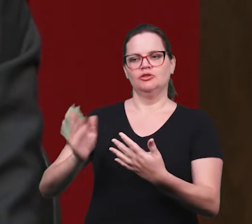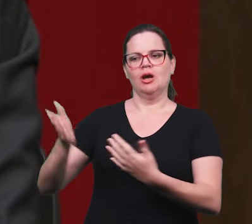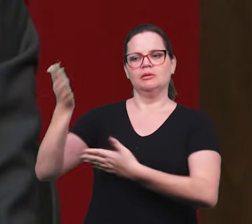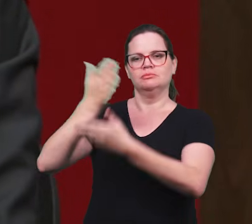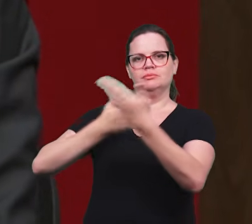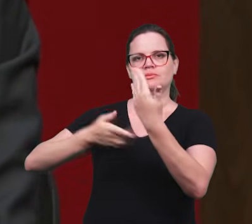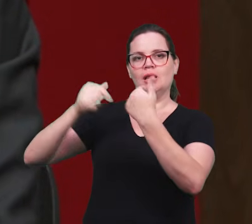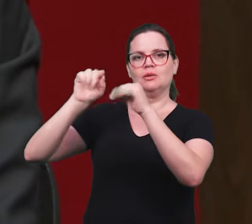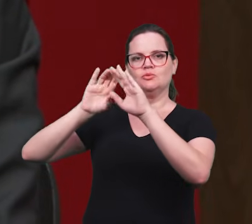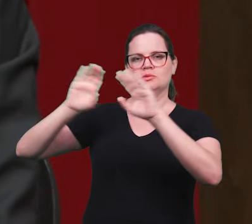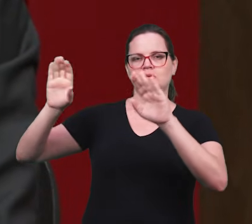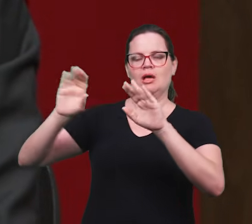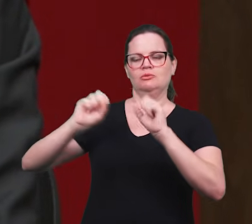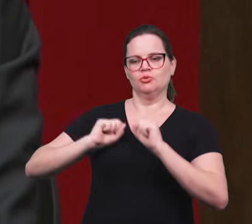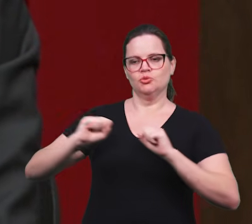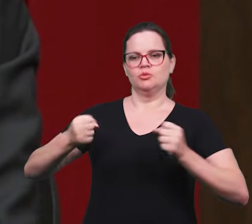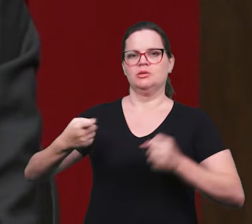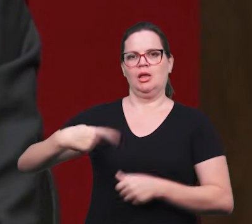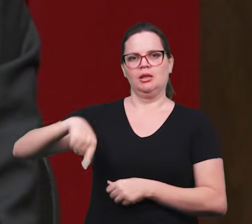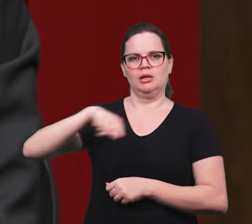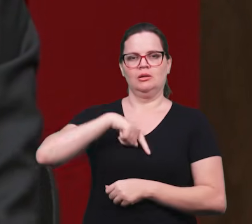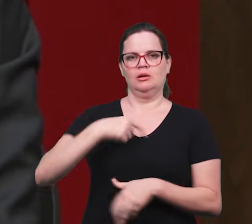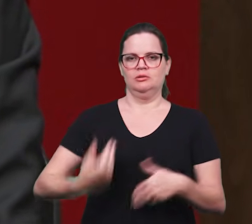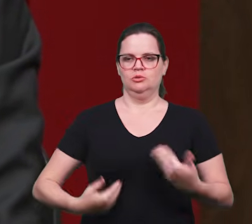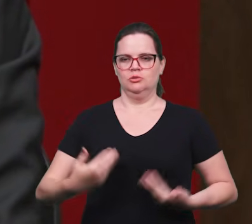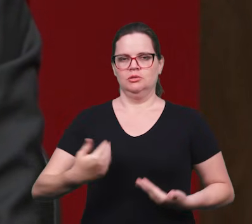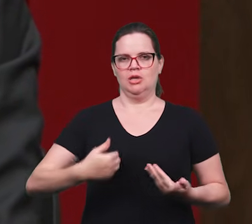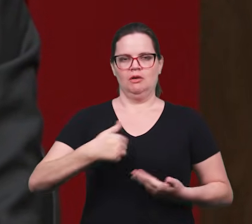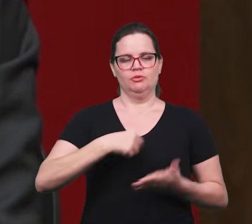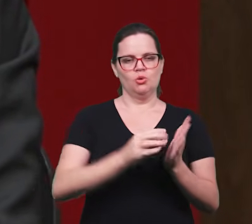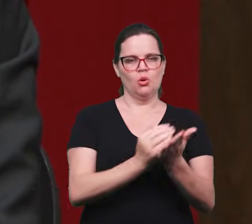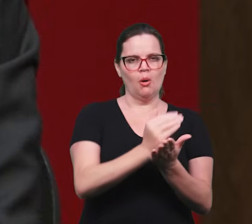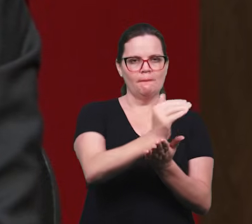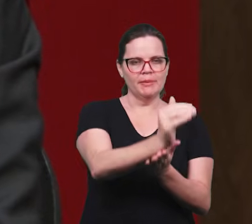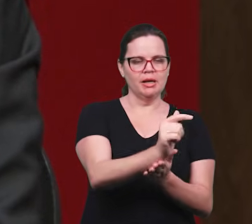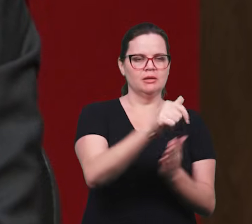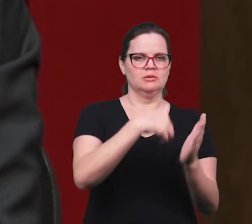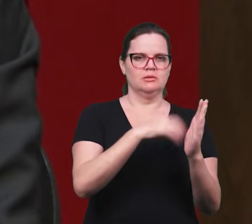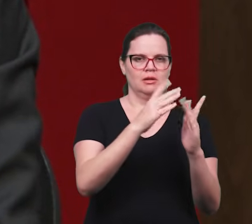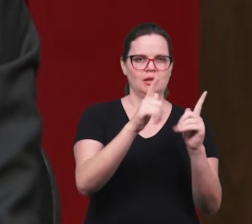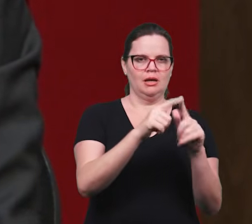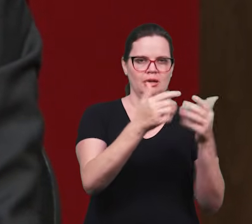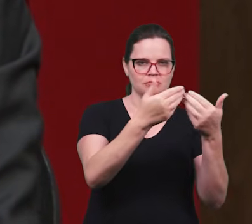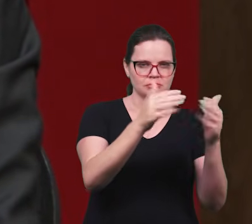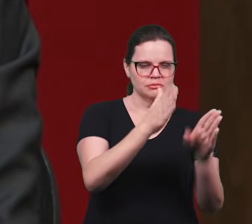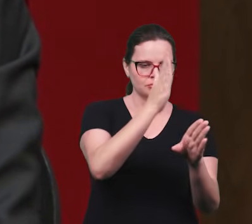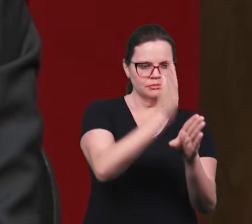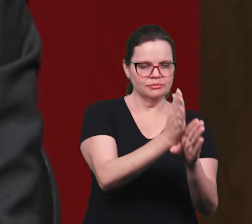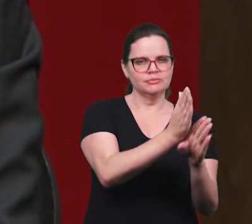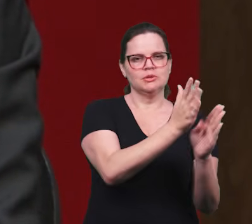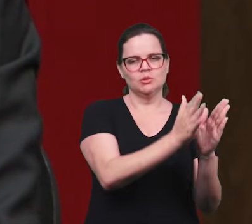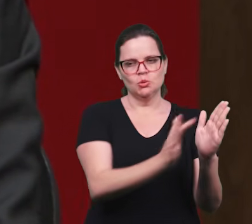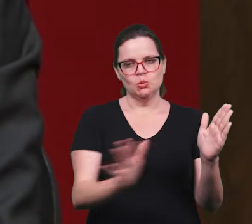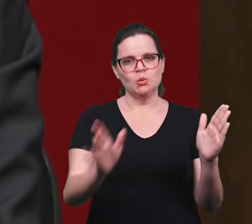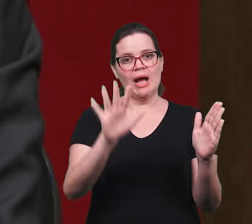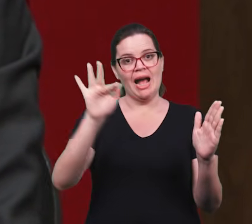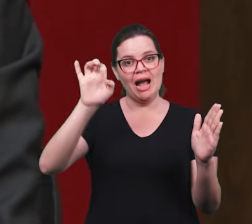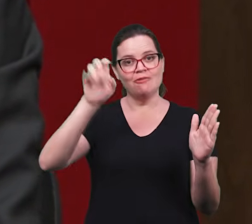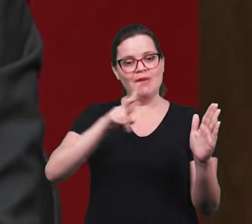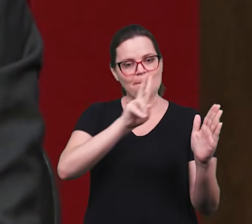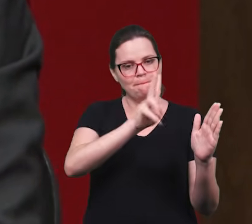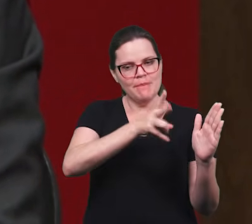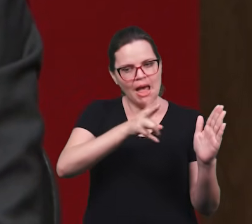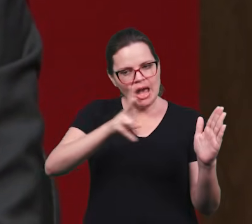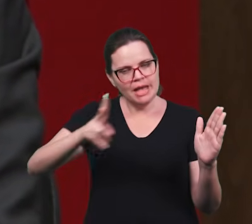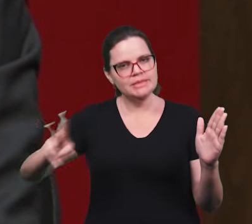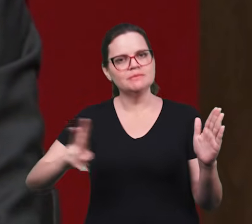a igreja ao longo dos tempos, falamos principalmente da fé na igreja primitiva que sustentou as perseguições, diante